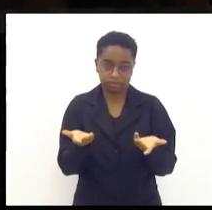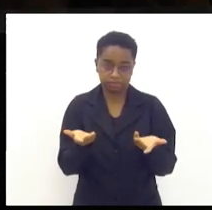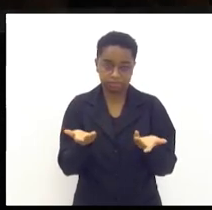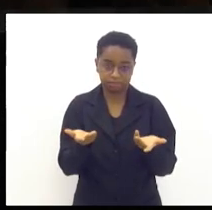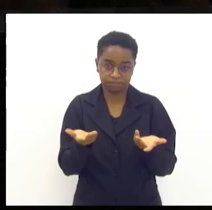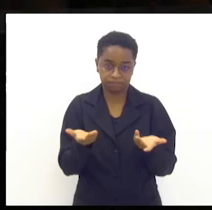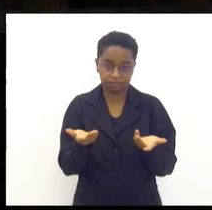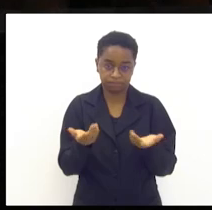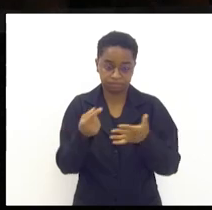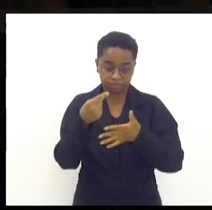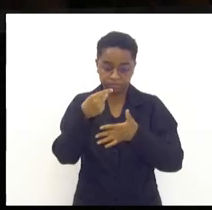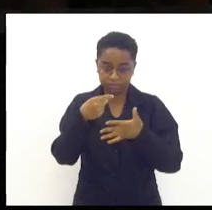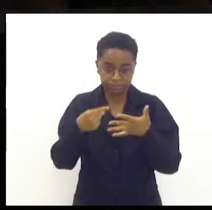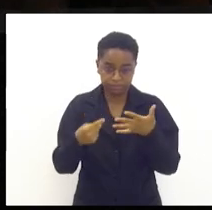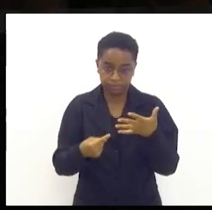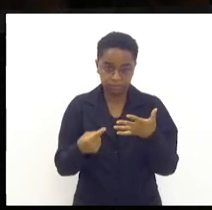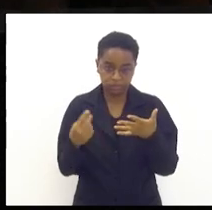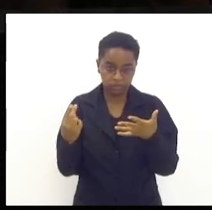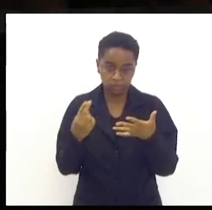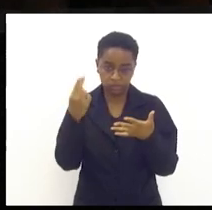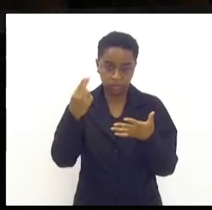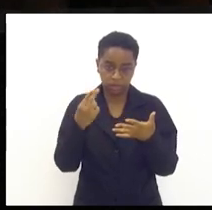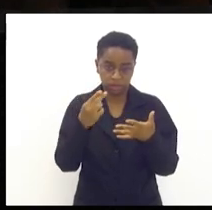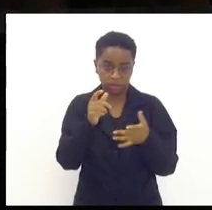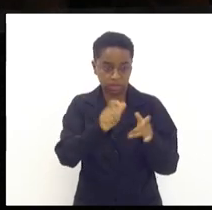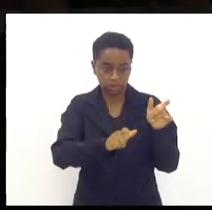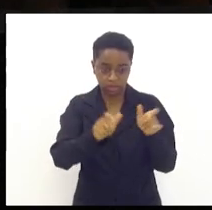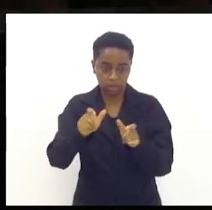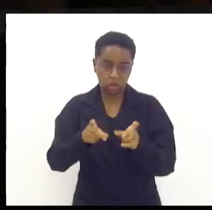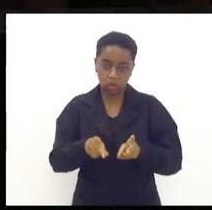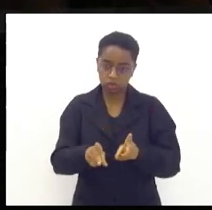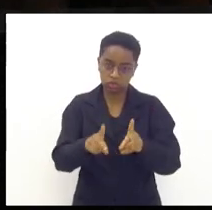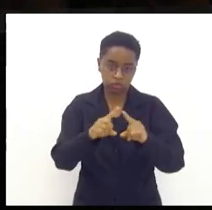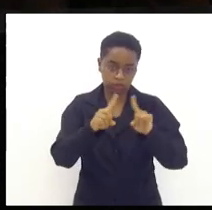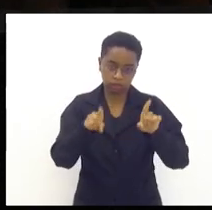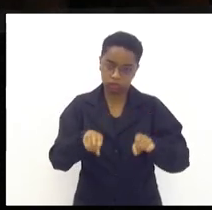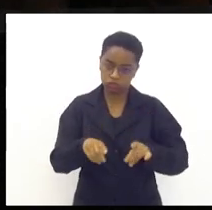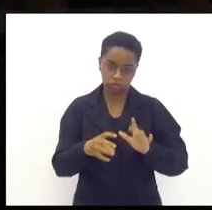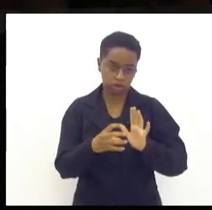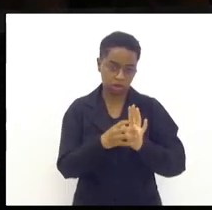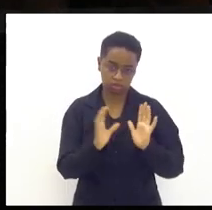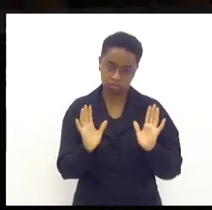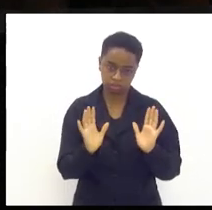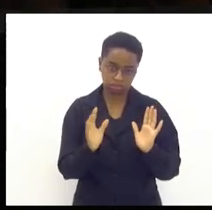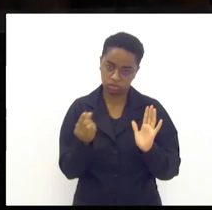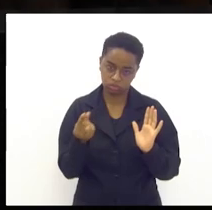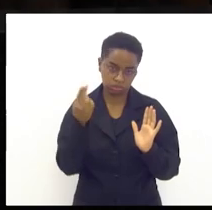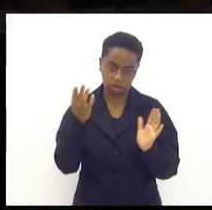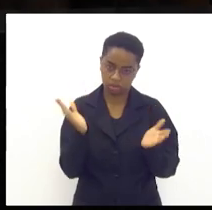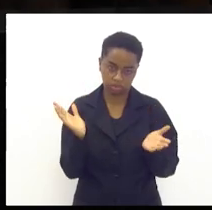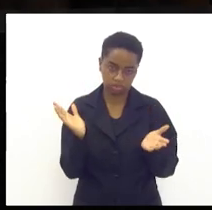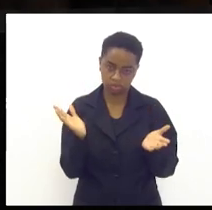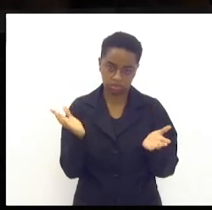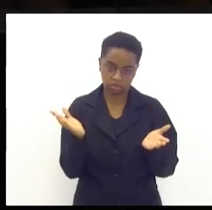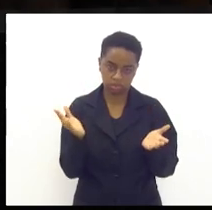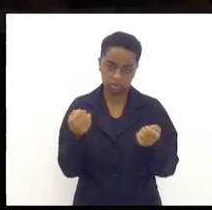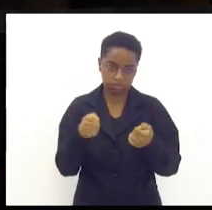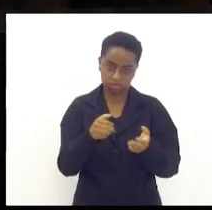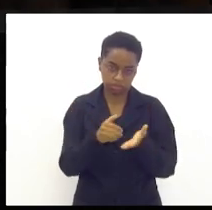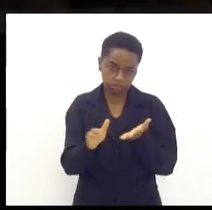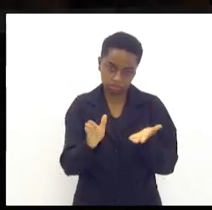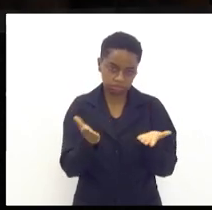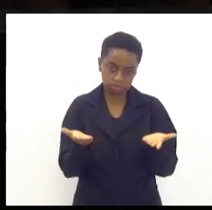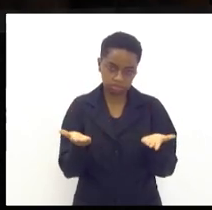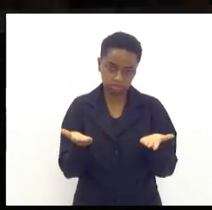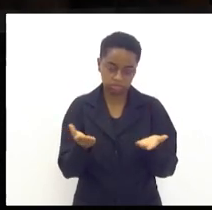esses elementos continuarem a ser funcionários do Estado. Sem hipótese, porque